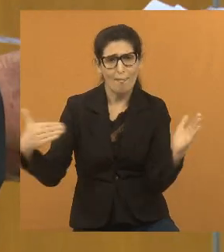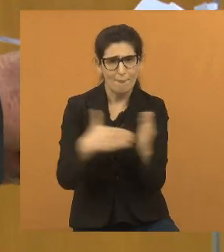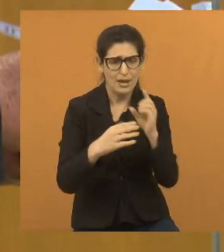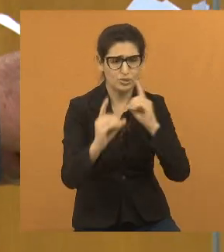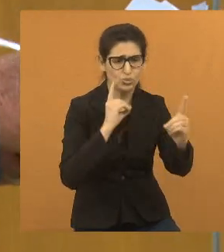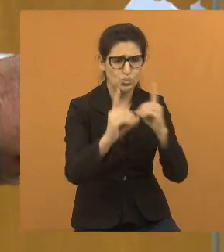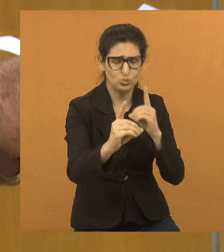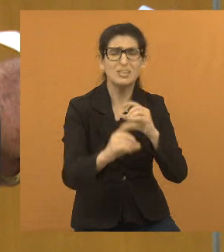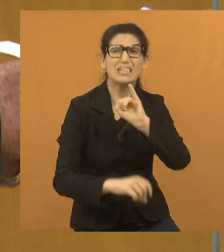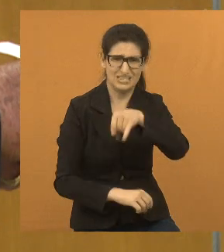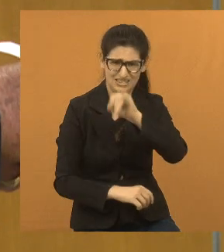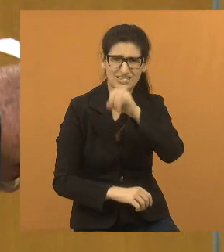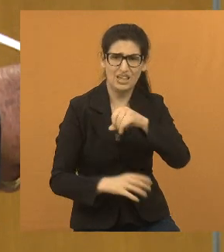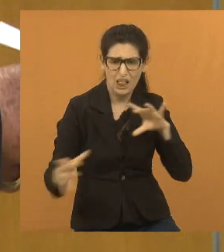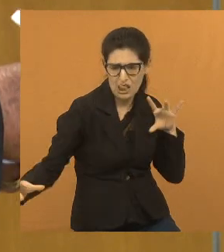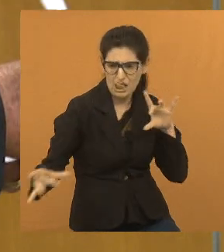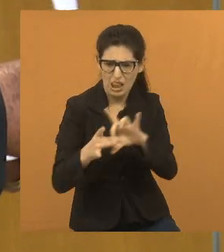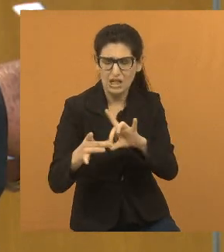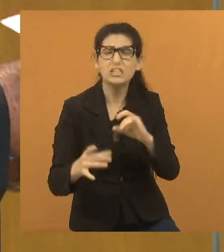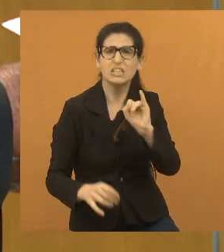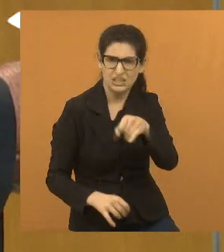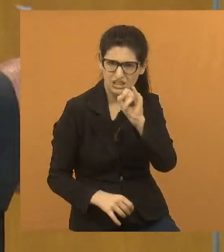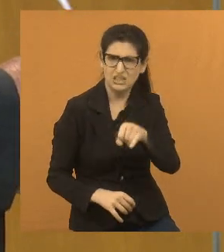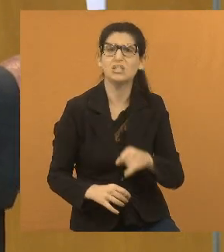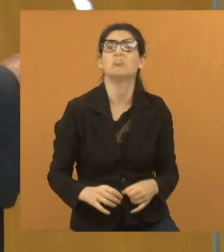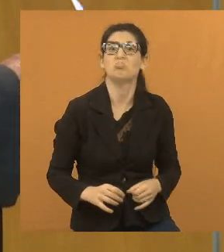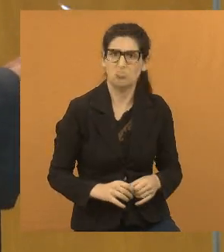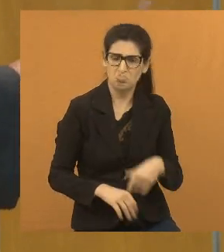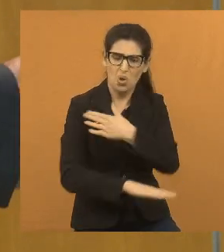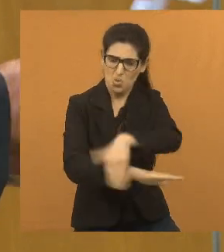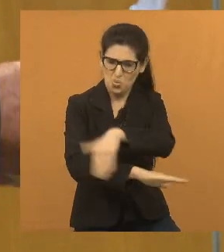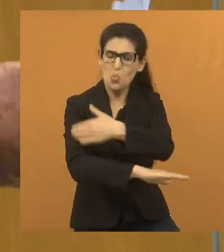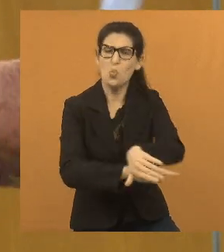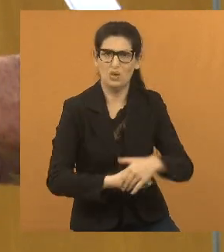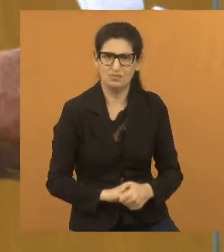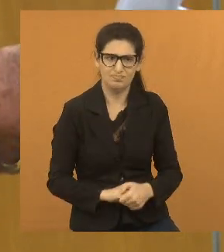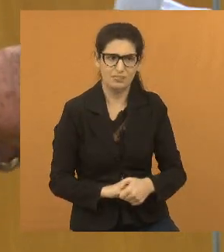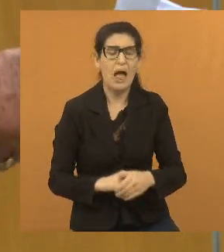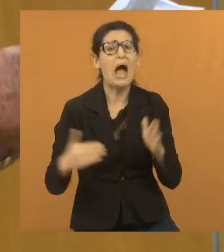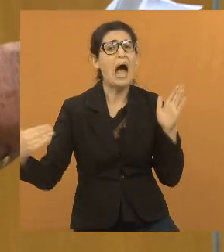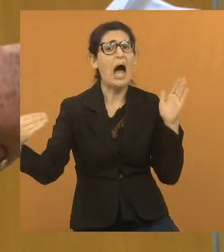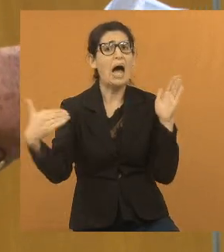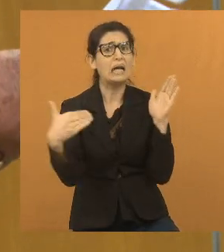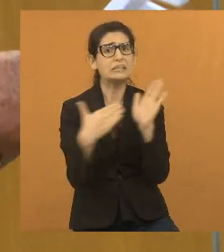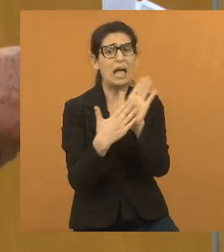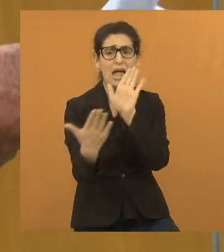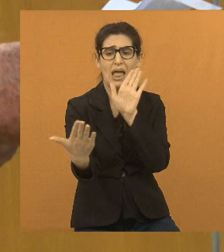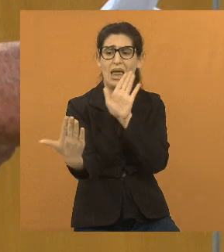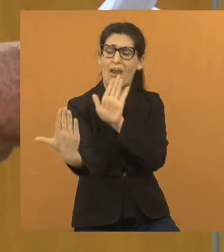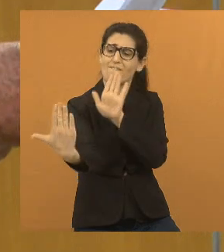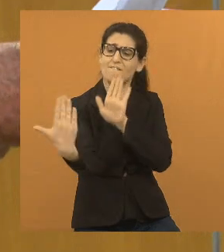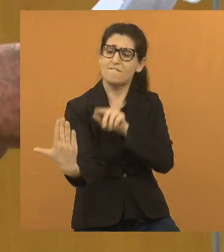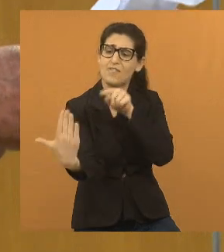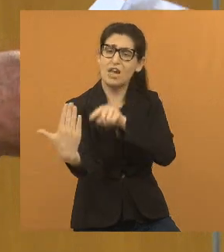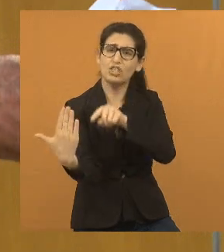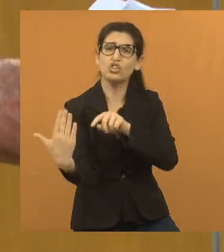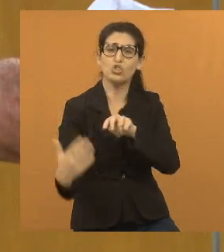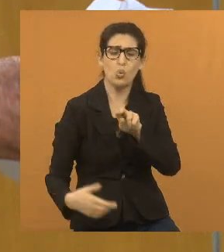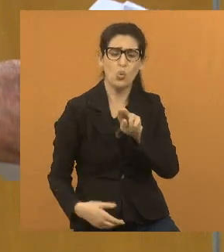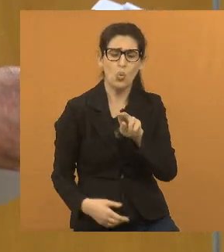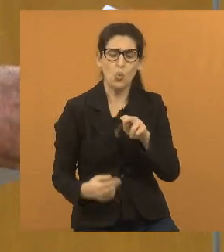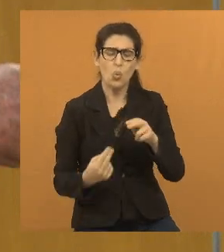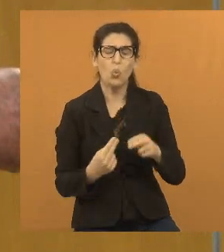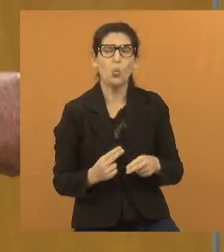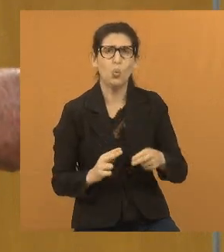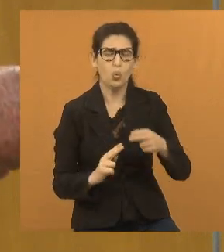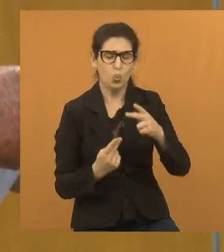vai fazer a ligação também até em frente ao Unip, tá? E nós vamos fazer a